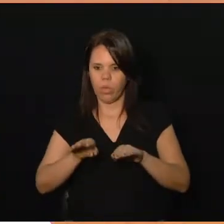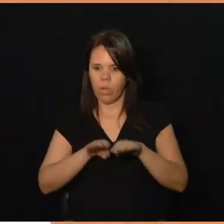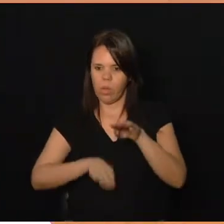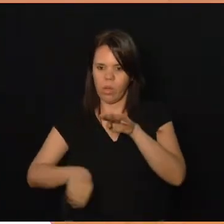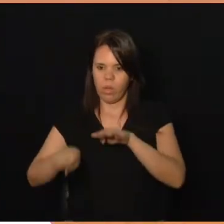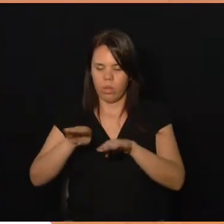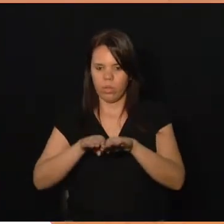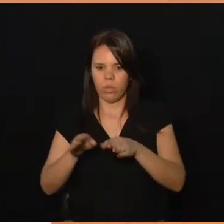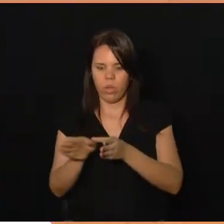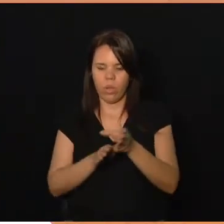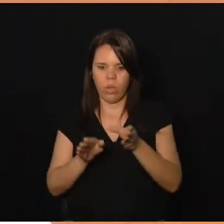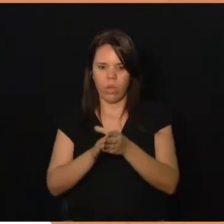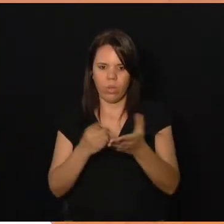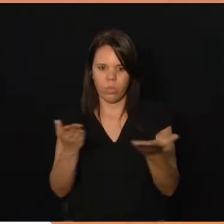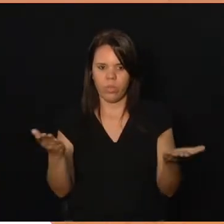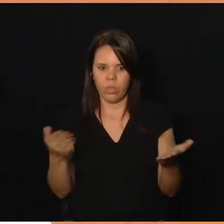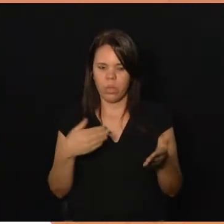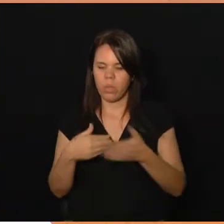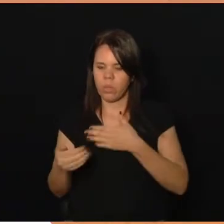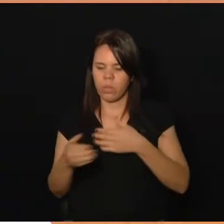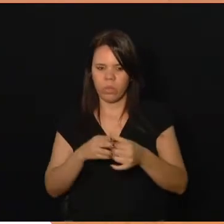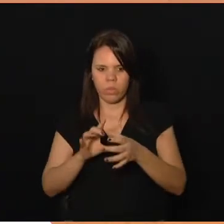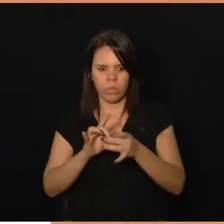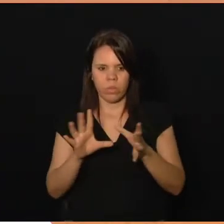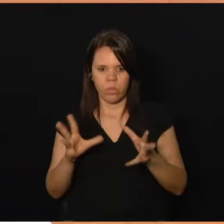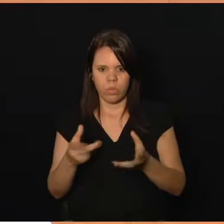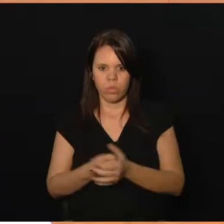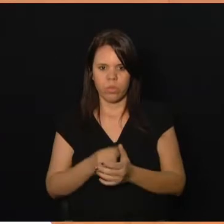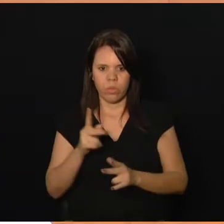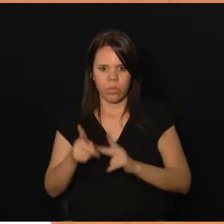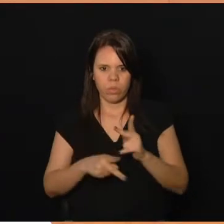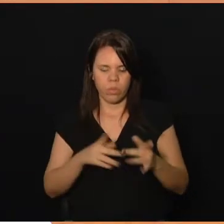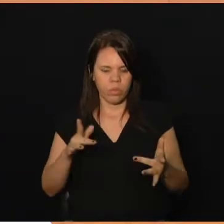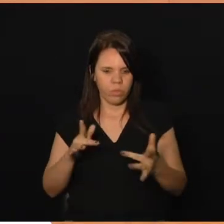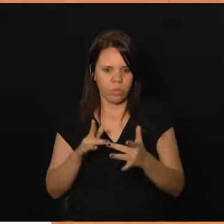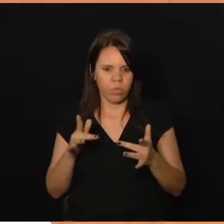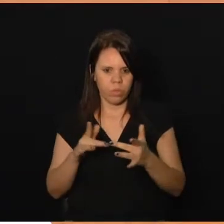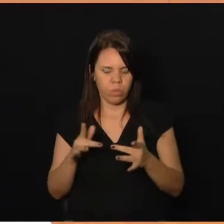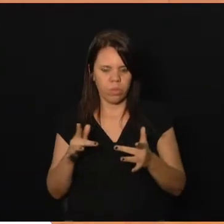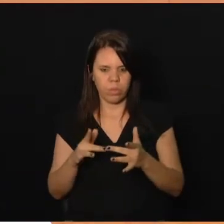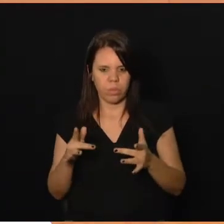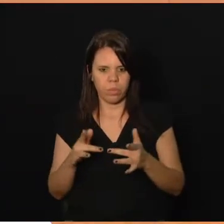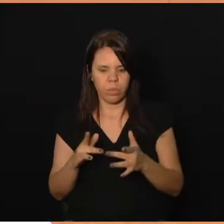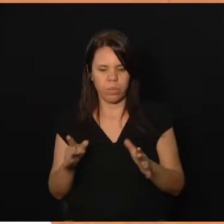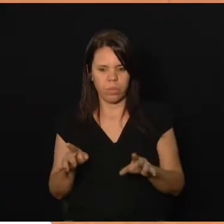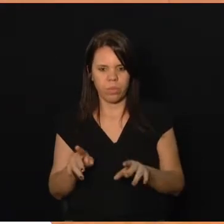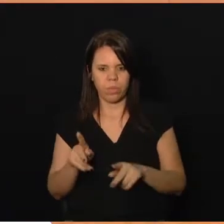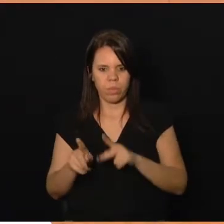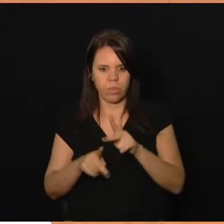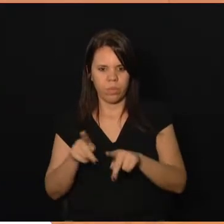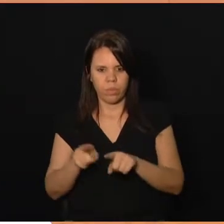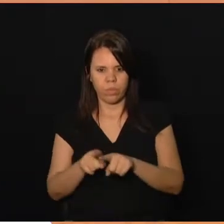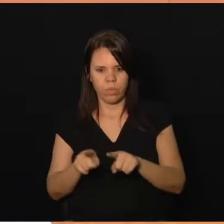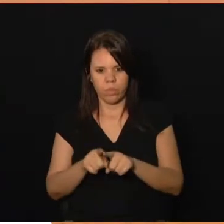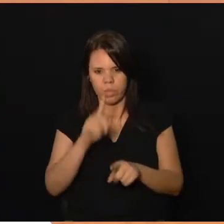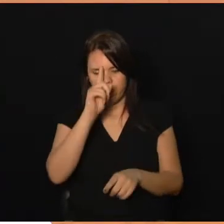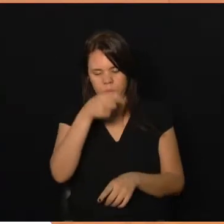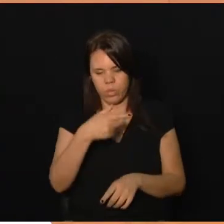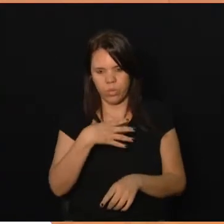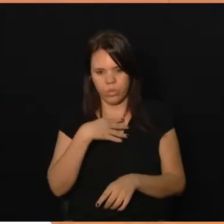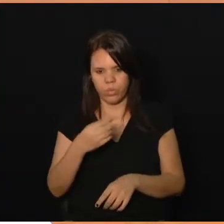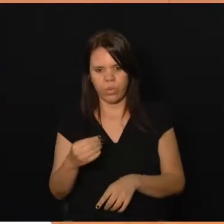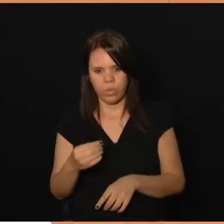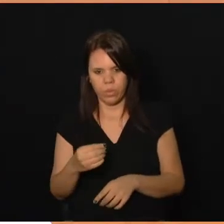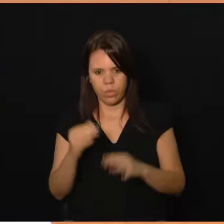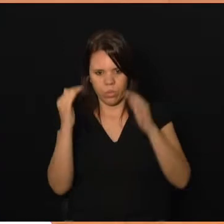todo mundo, independente de droga, às vezes a própria ligação, né, das autoridades, os pais e os filhos.